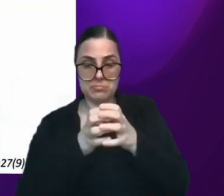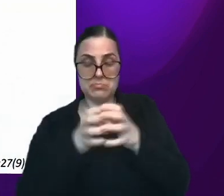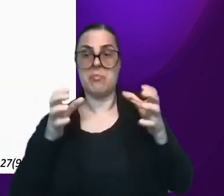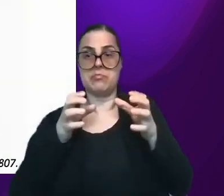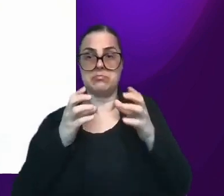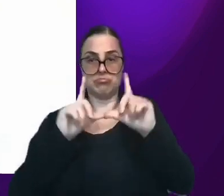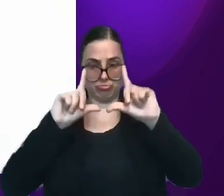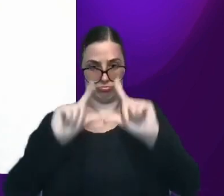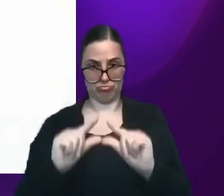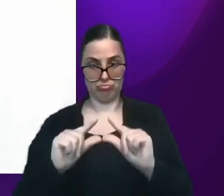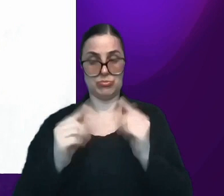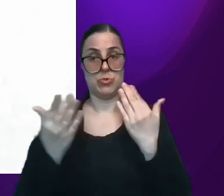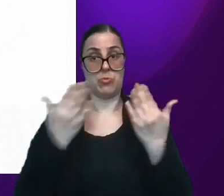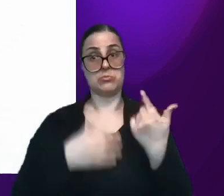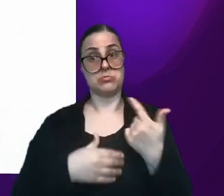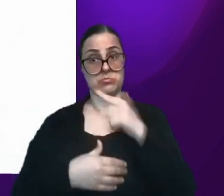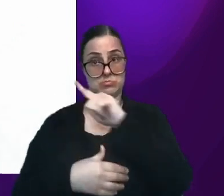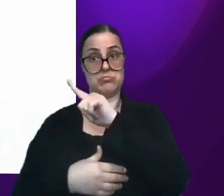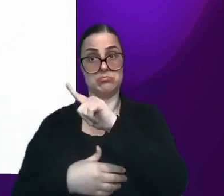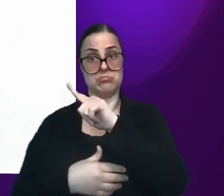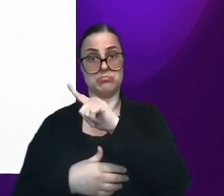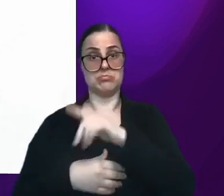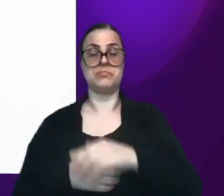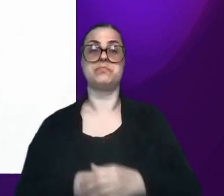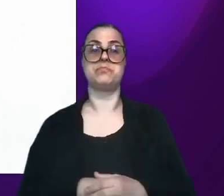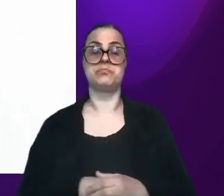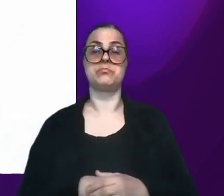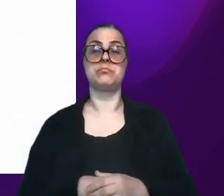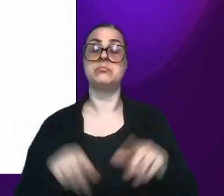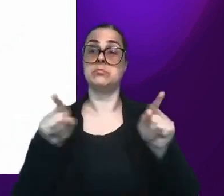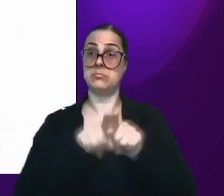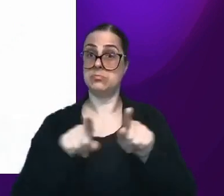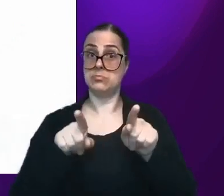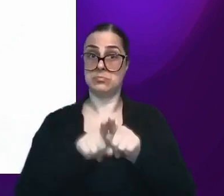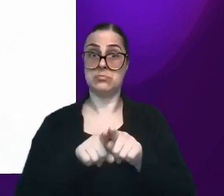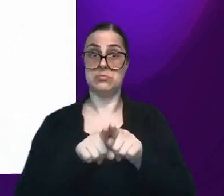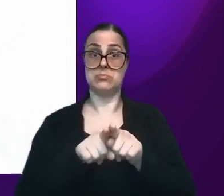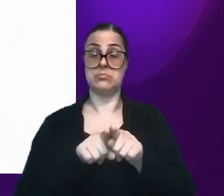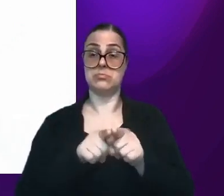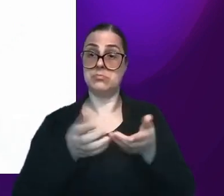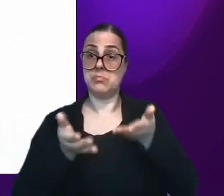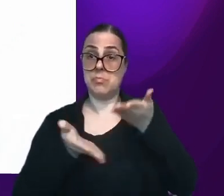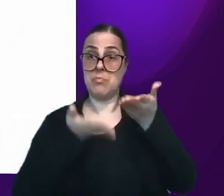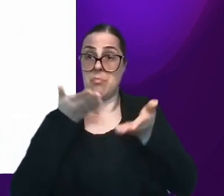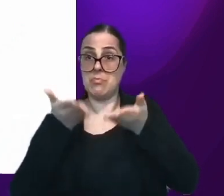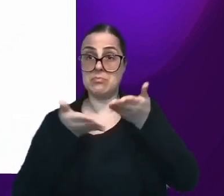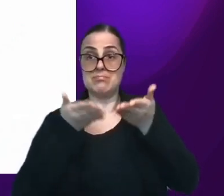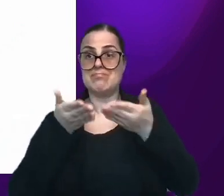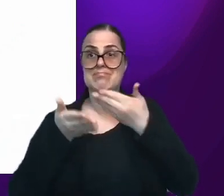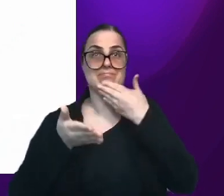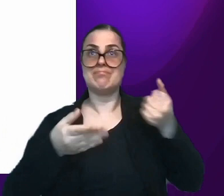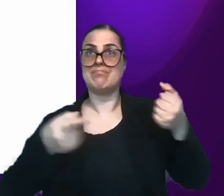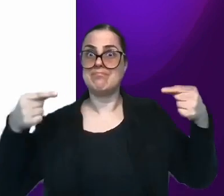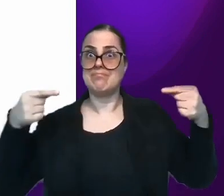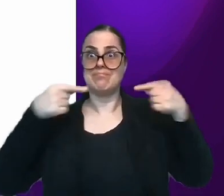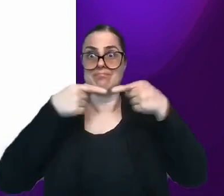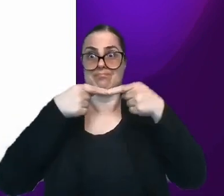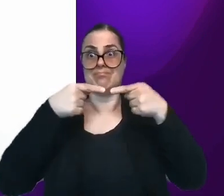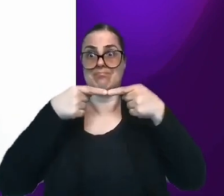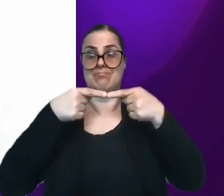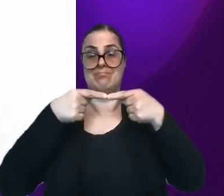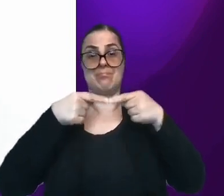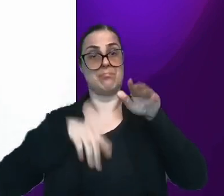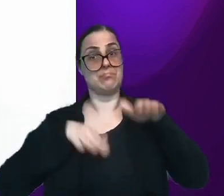às demais modalidades. E ela é a terapia tida como ideal para alguns grupos